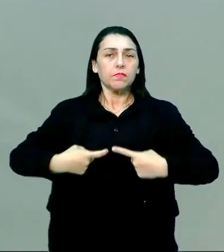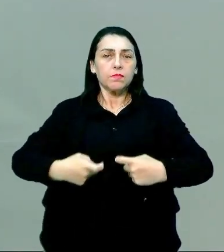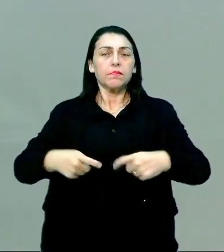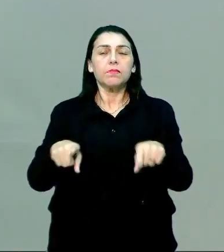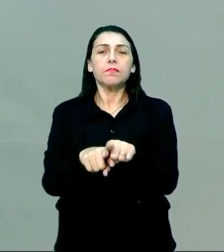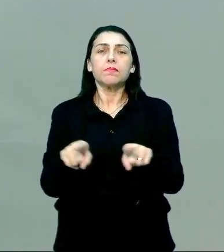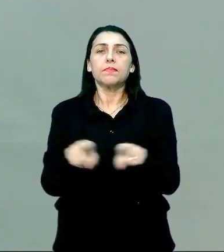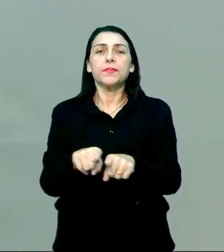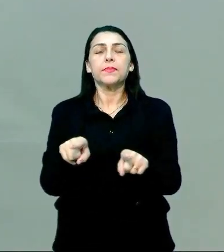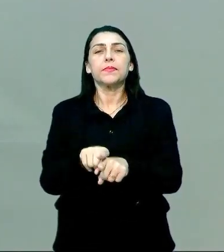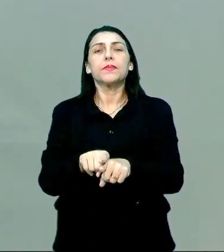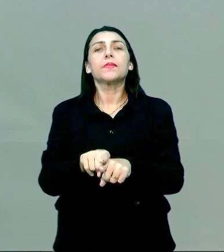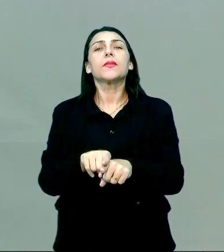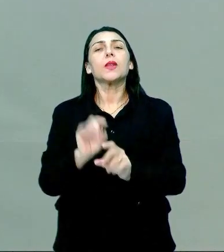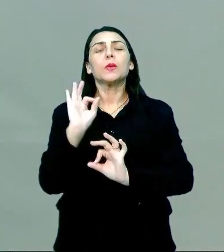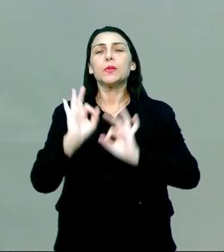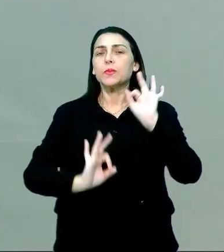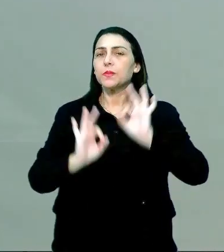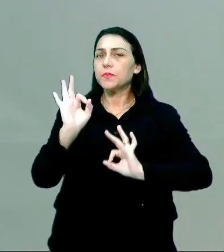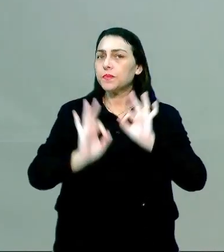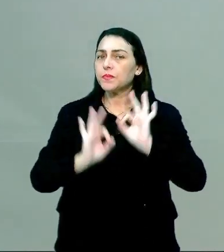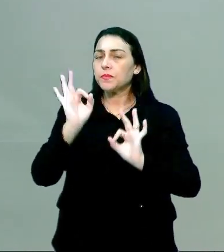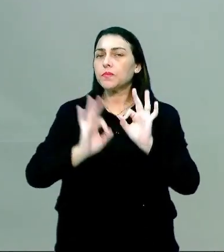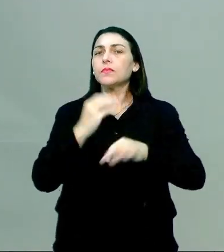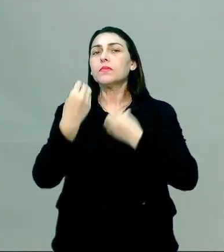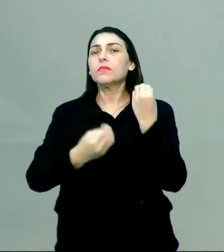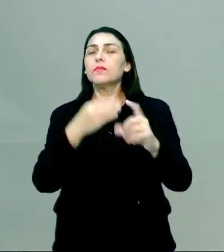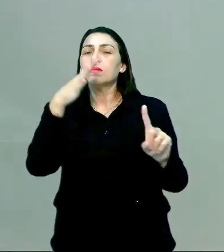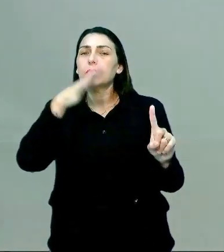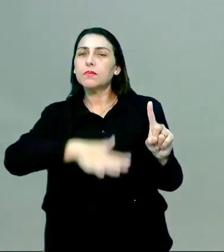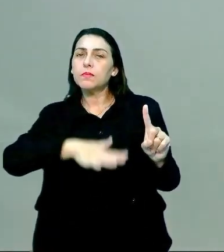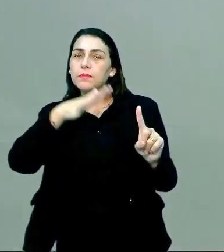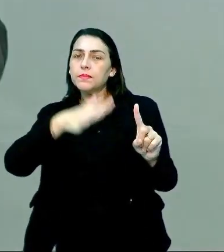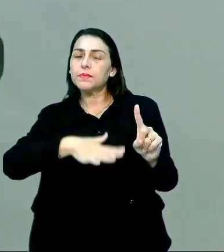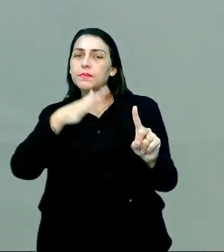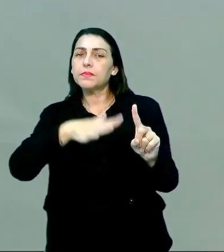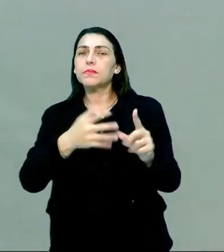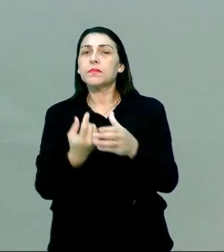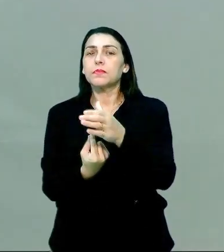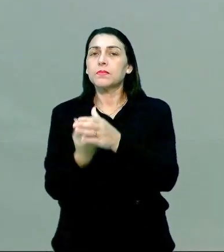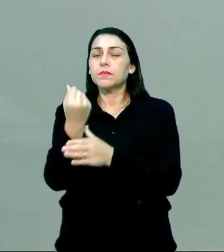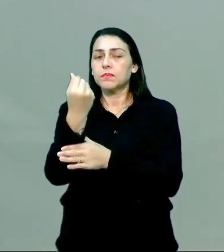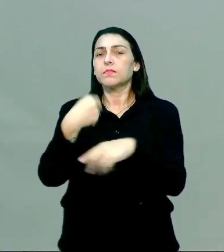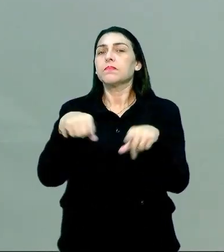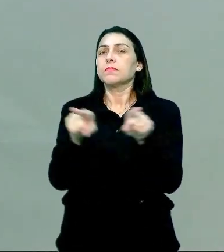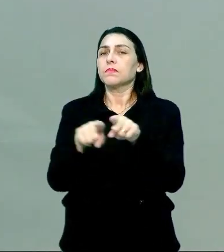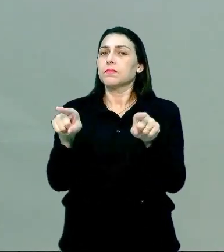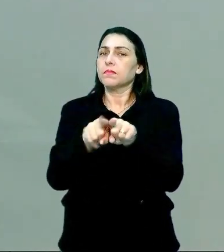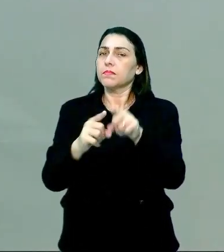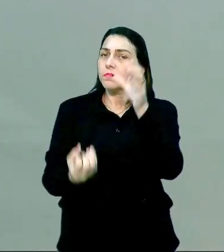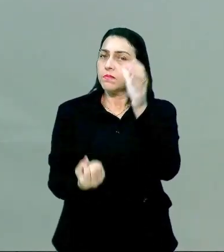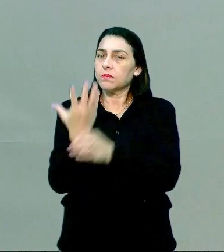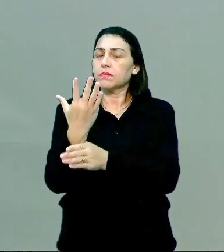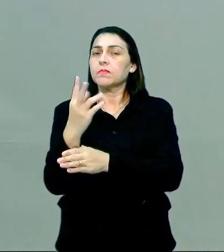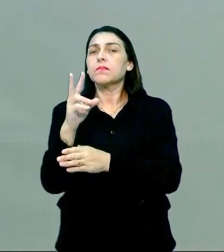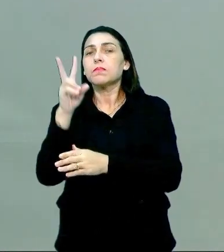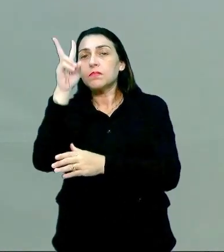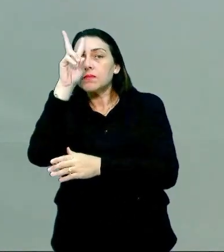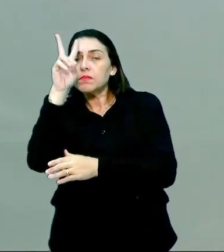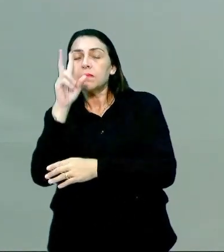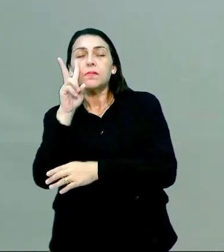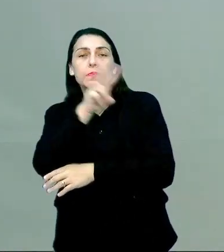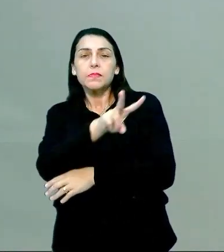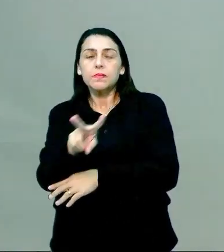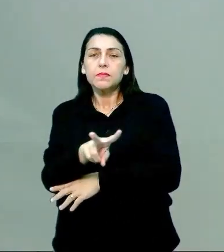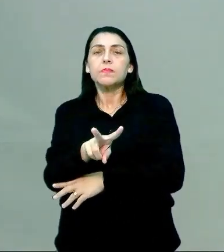que tudo é uma questão de construção e de como isso vai influenciar. O capitalismo ali bombando, então vejo que a história ela